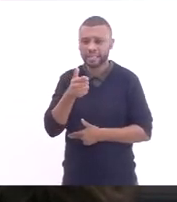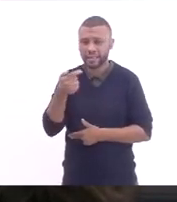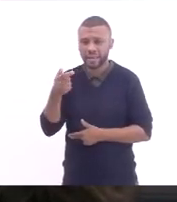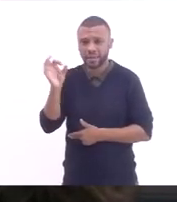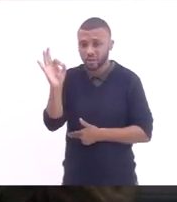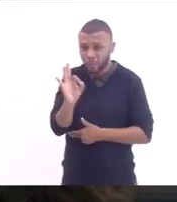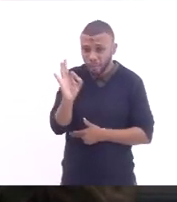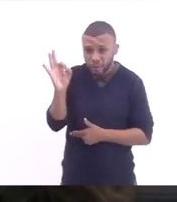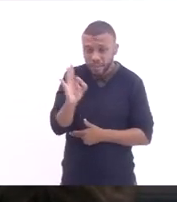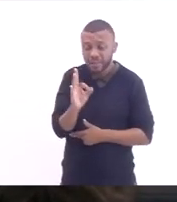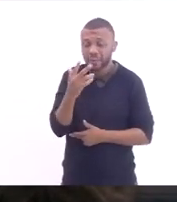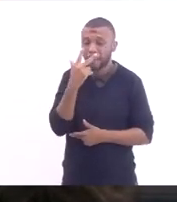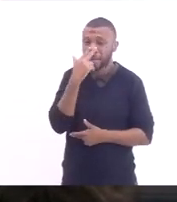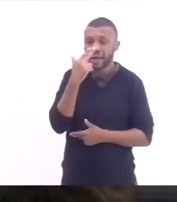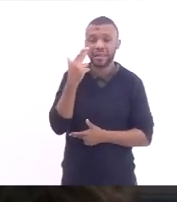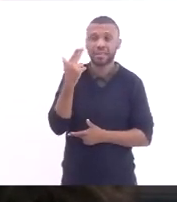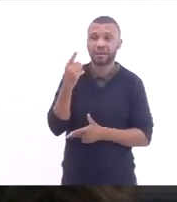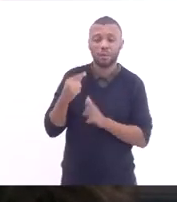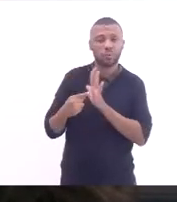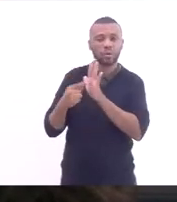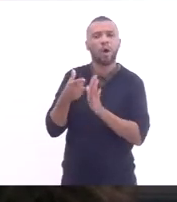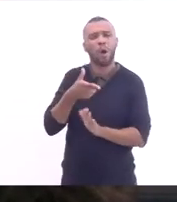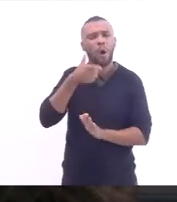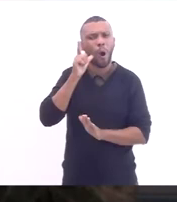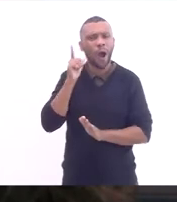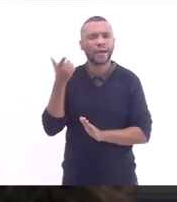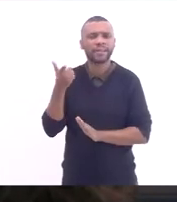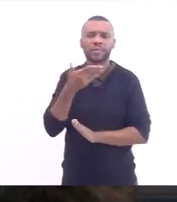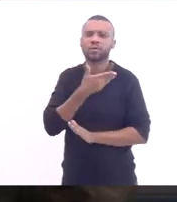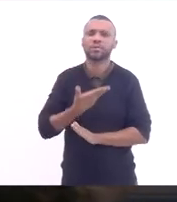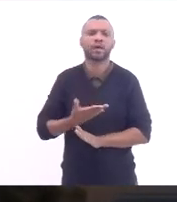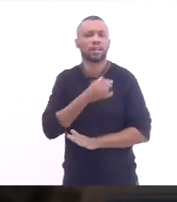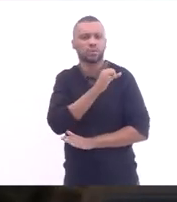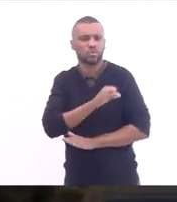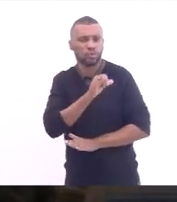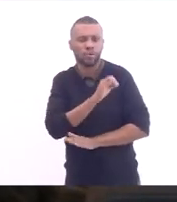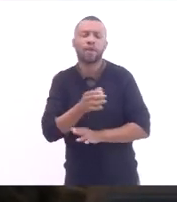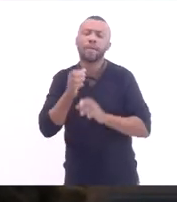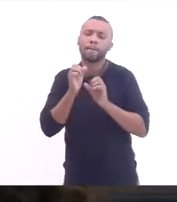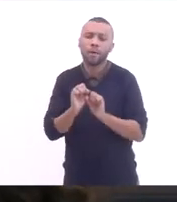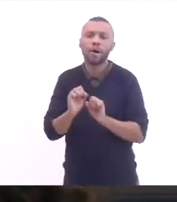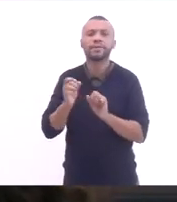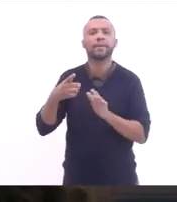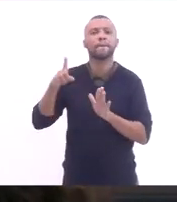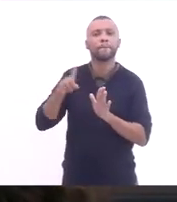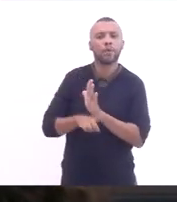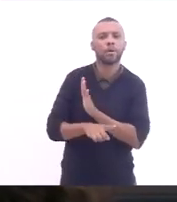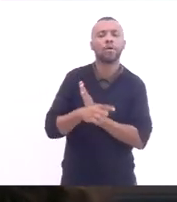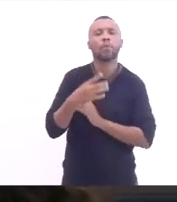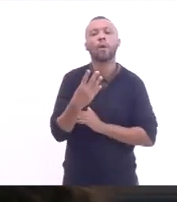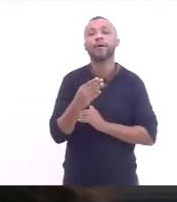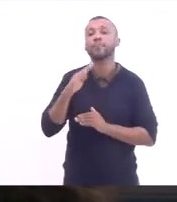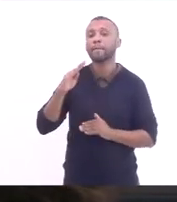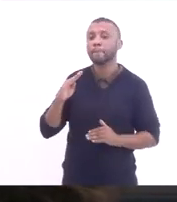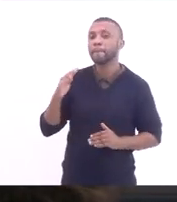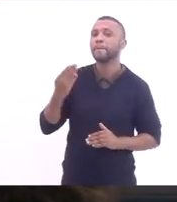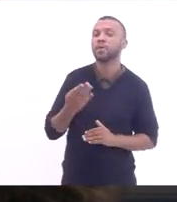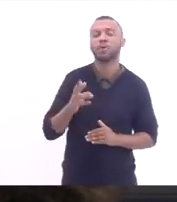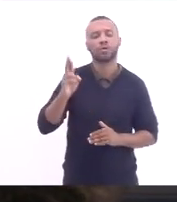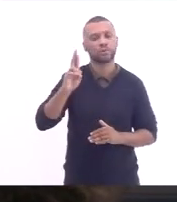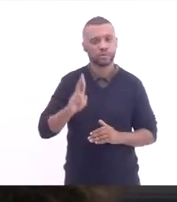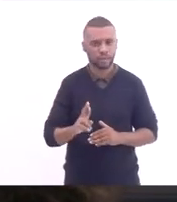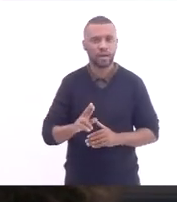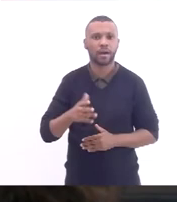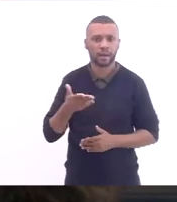17% apareceu ontem aí, dizendo, inclusive, o Estado do Rio de Janeiro pode ter uma perda de cerca de 4 bilhões de